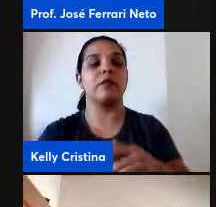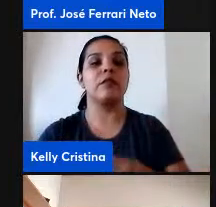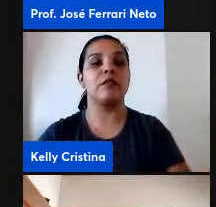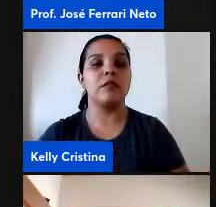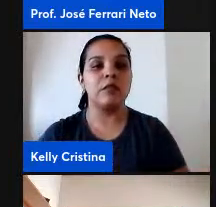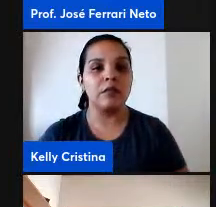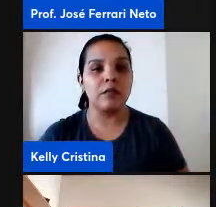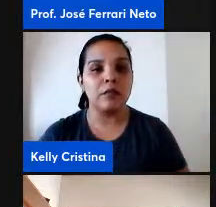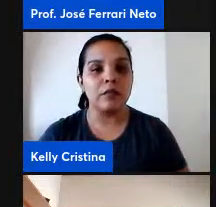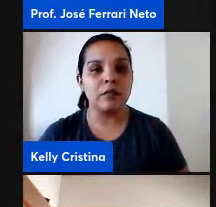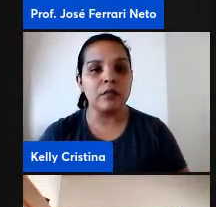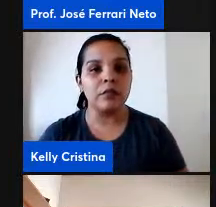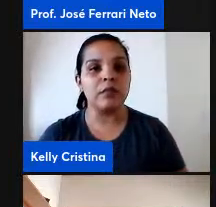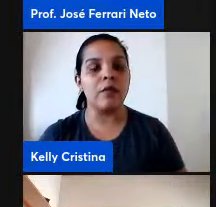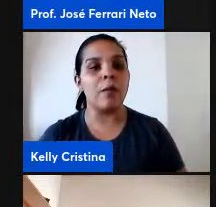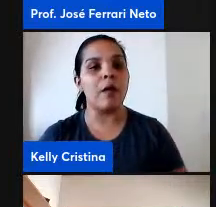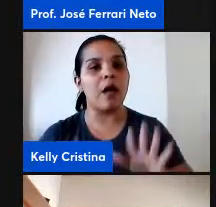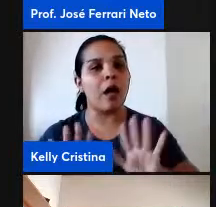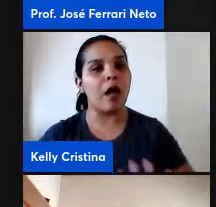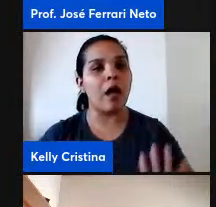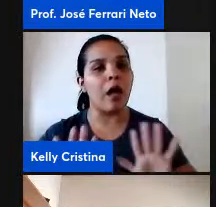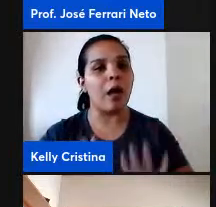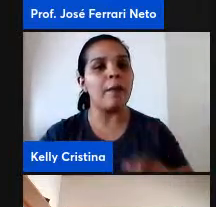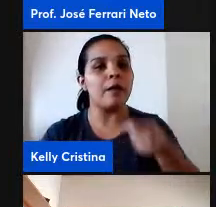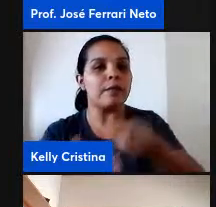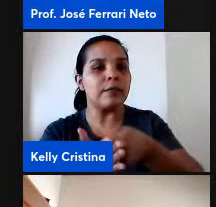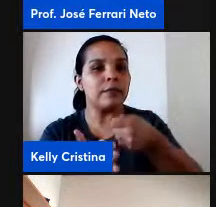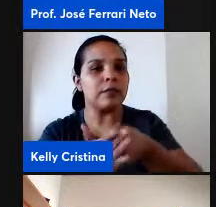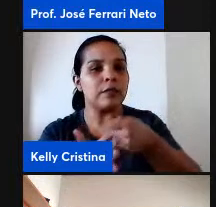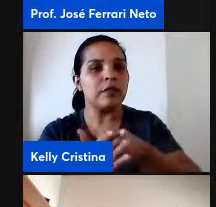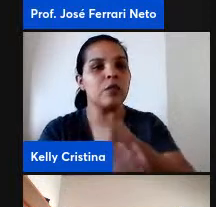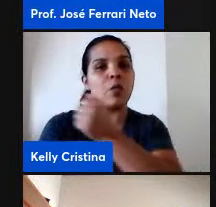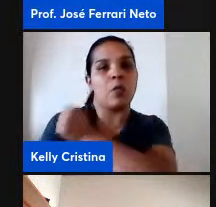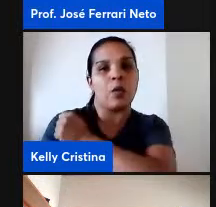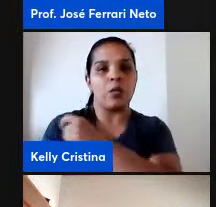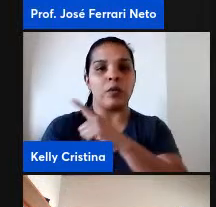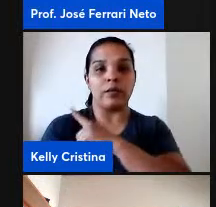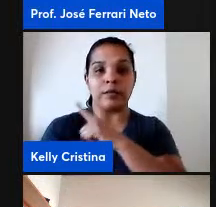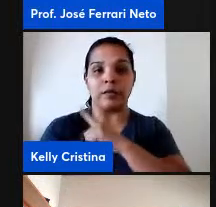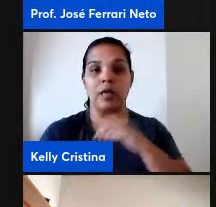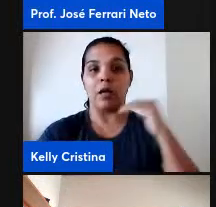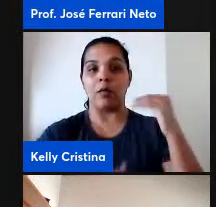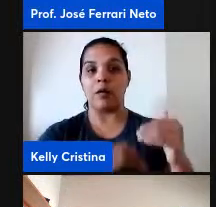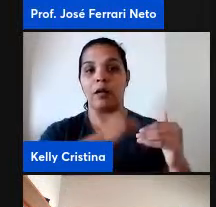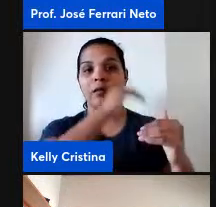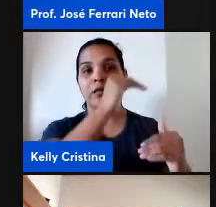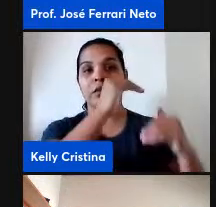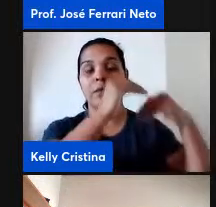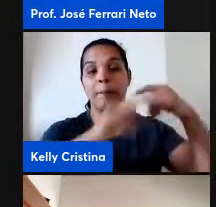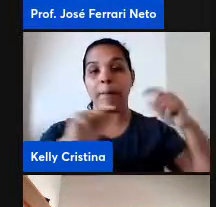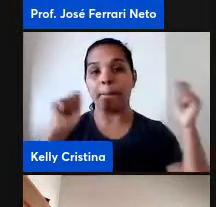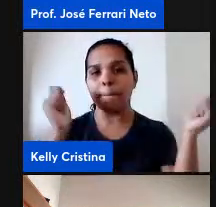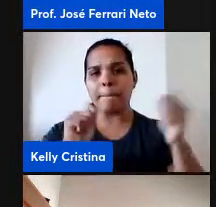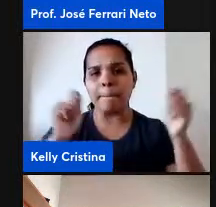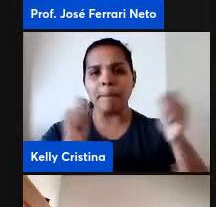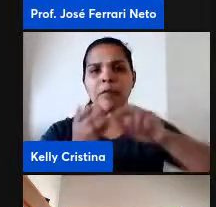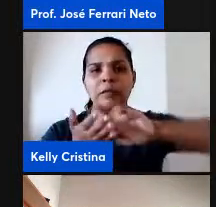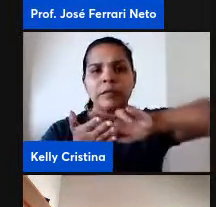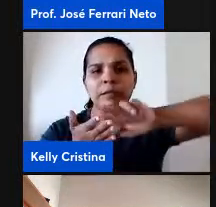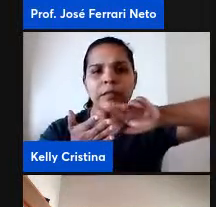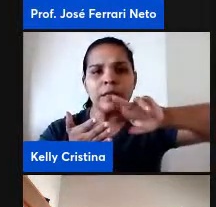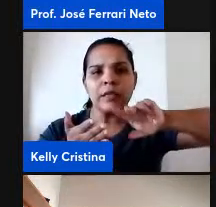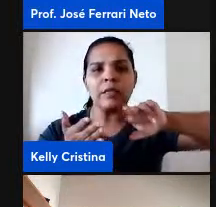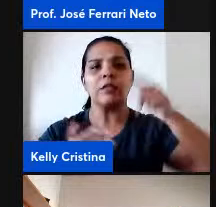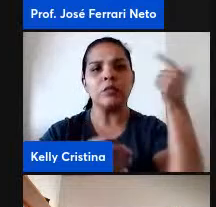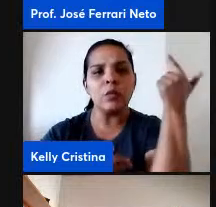de forma suave, porém exigente, o aluno tem a gradativa possibilidade de atingir